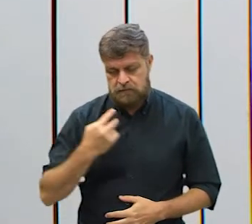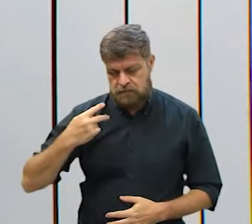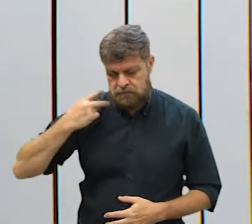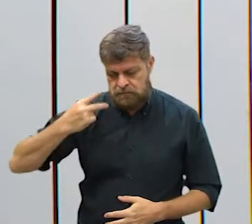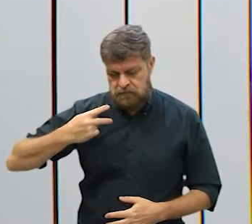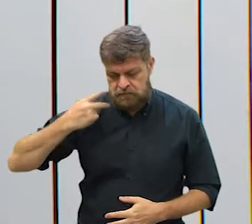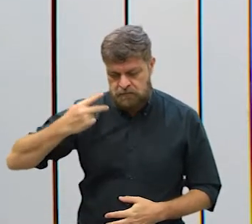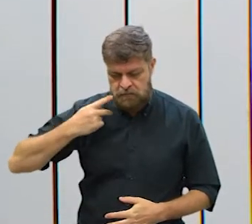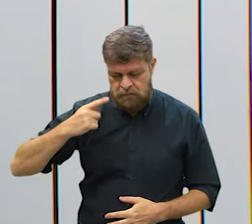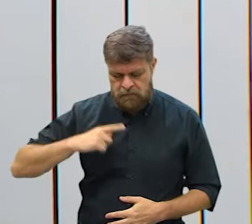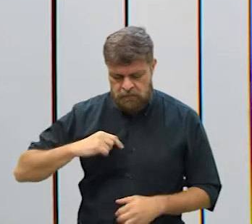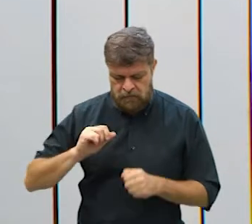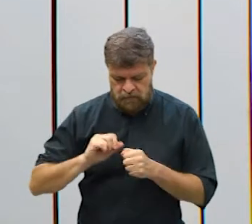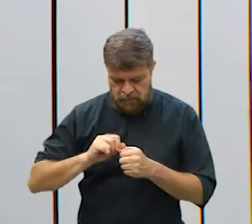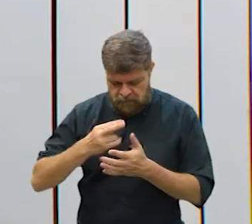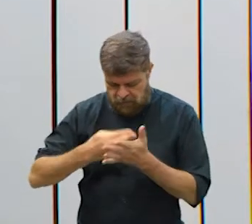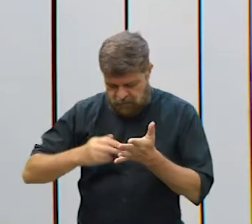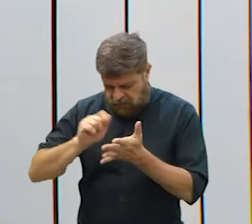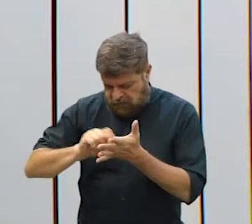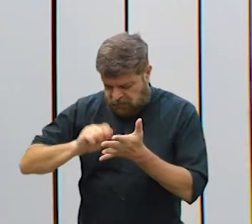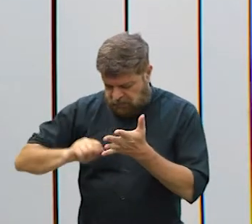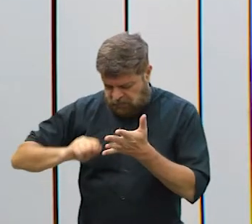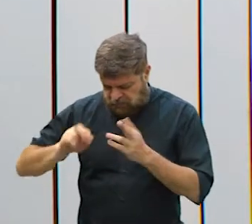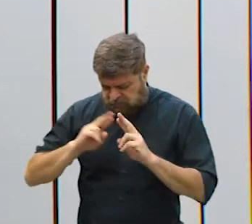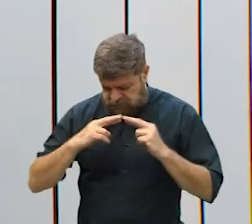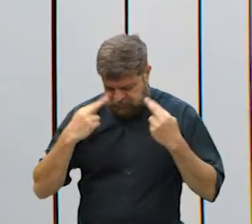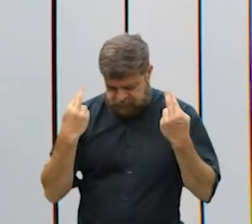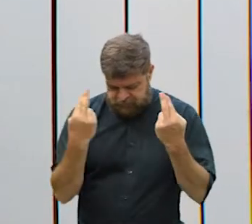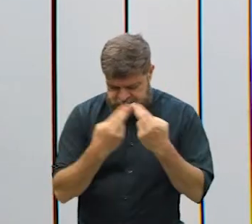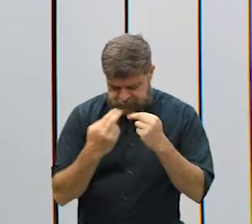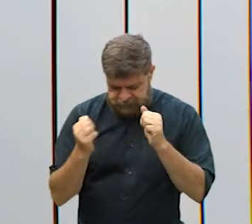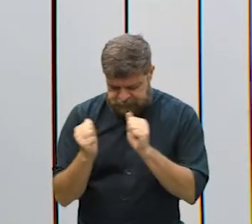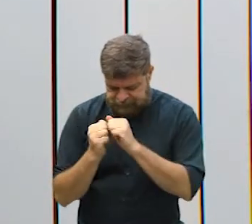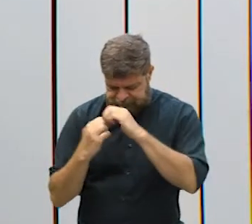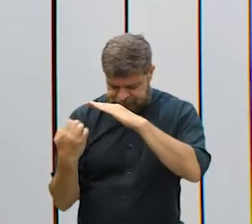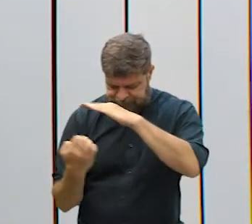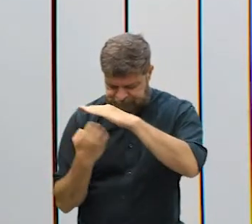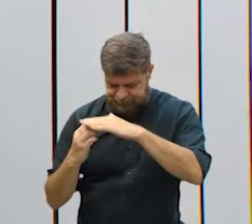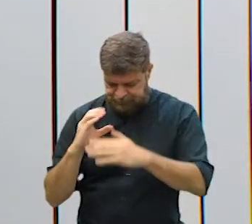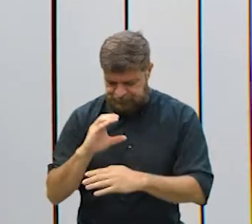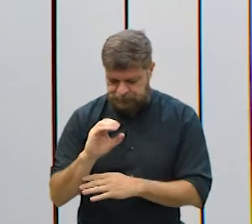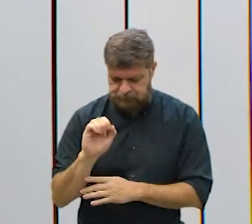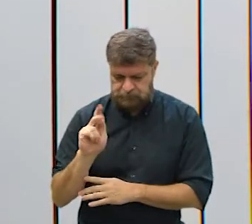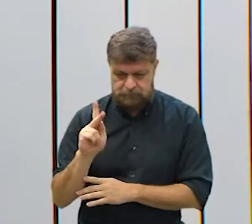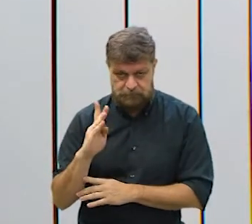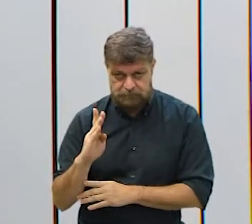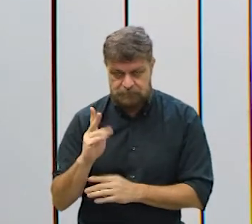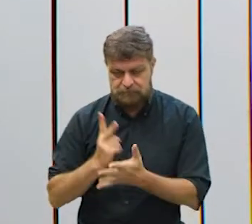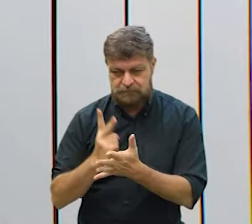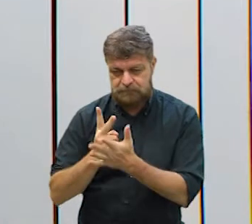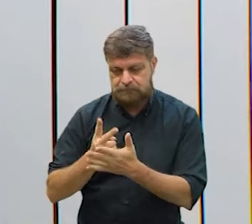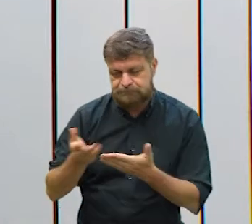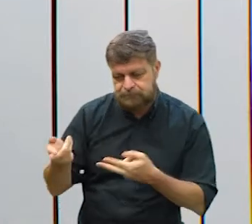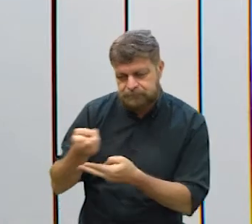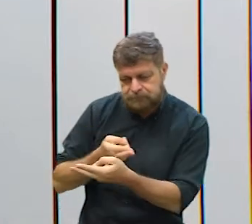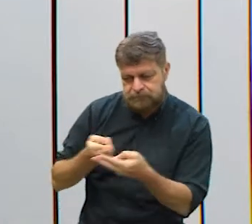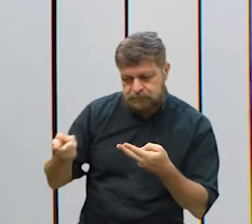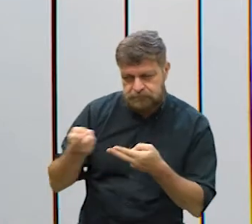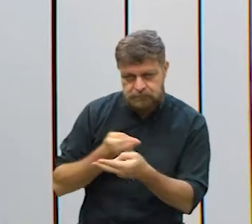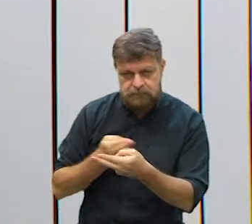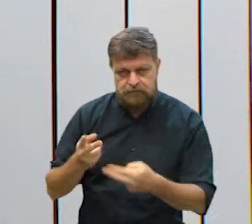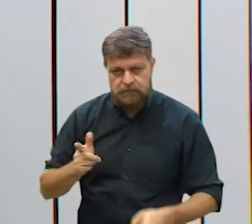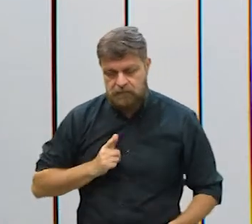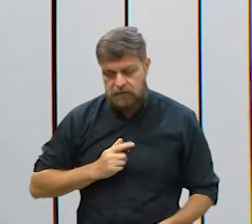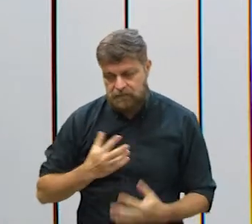Legislativo, através das indicações, né, das reuniões, a Coab sempre aberta lá para as reuniões junto os parlamentares,